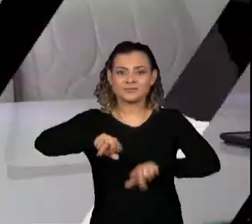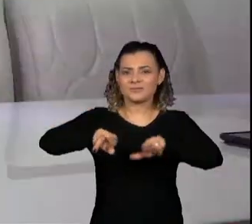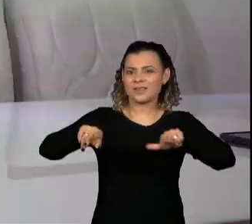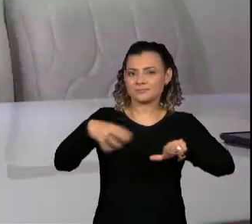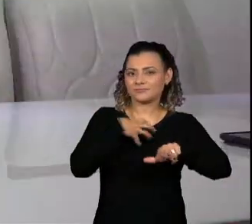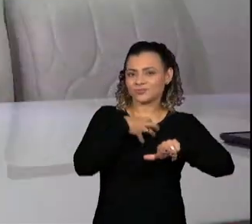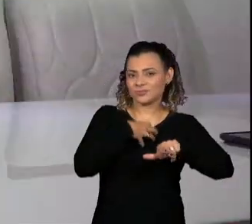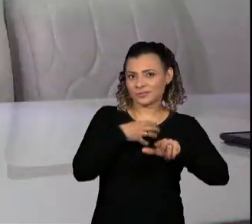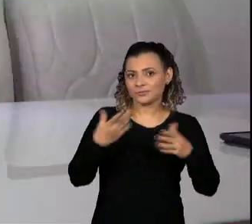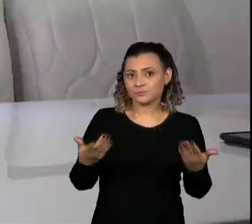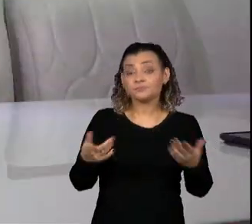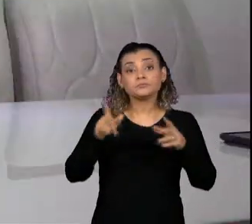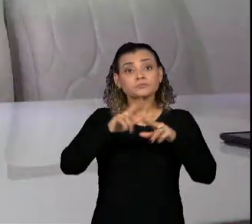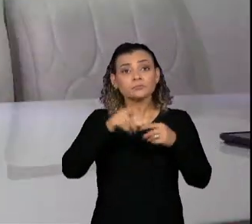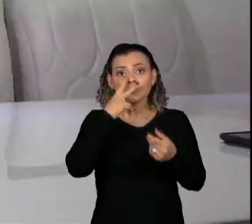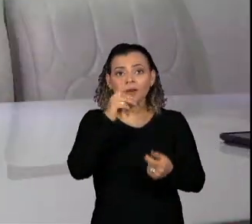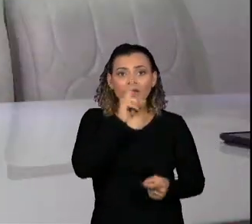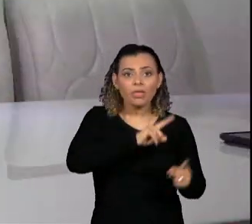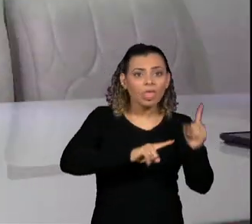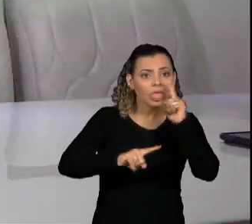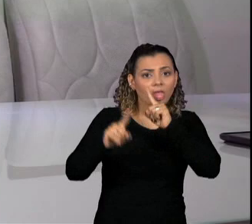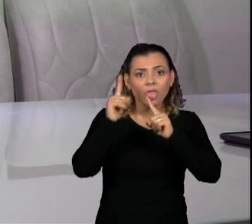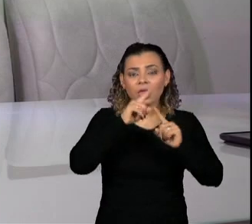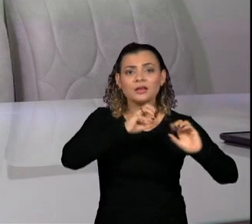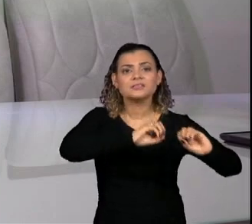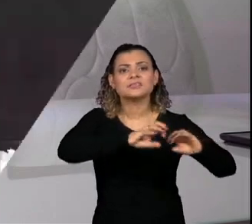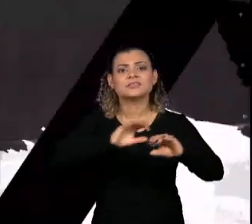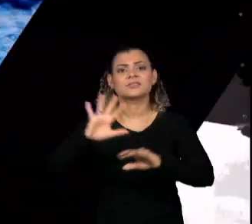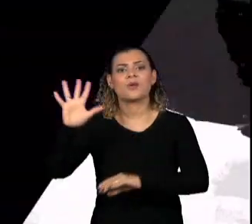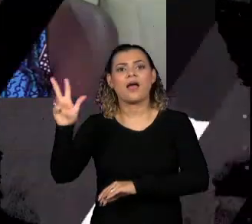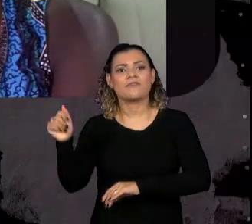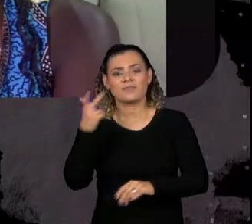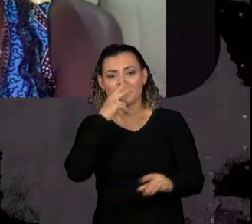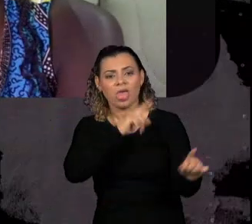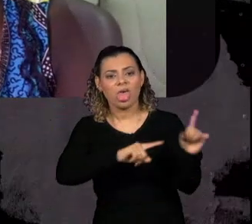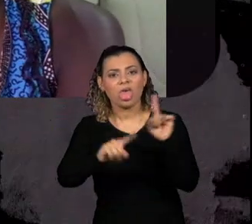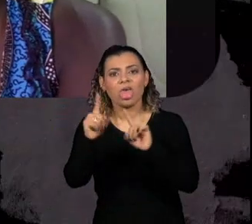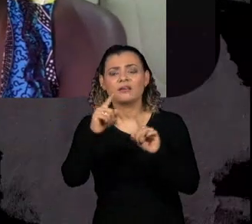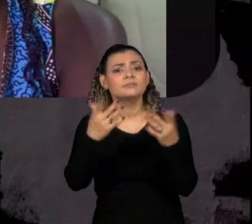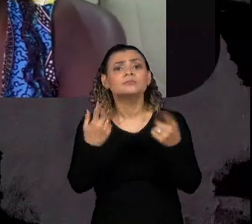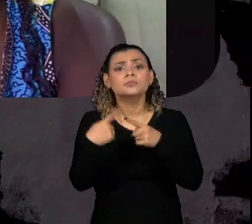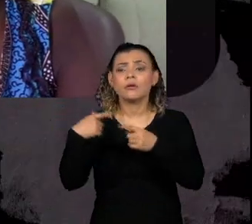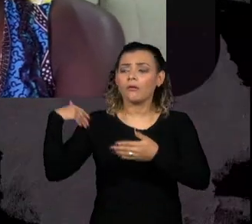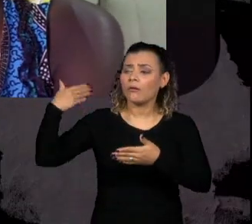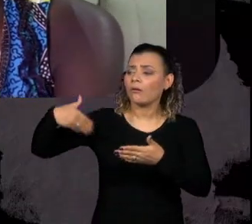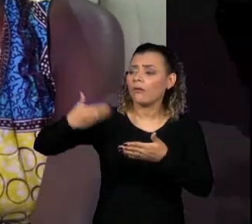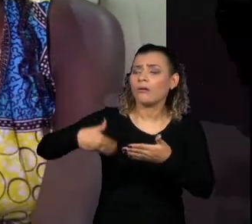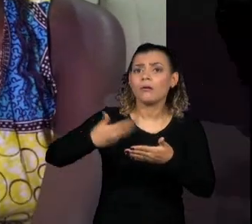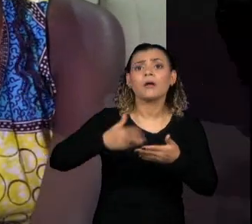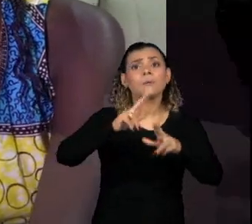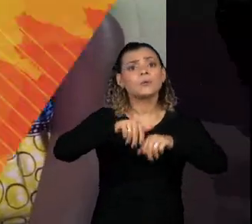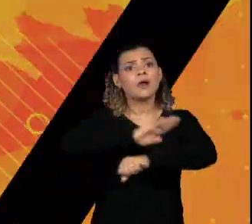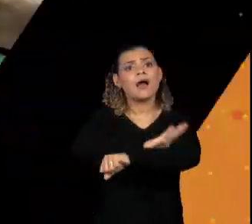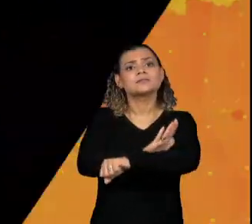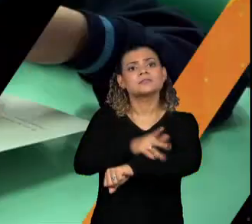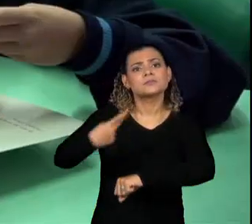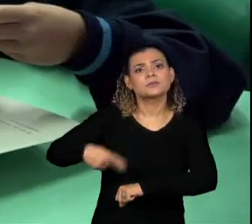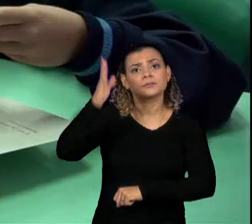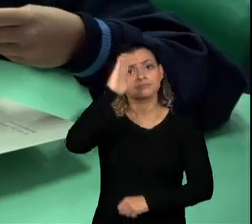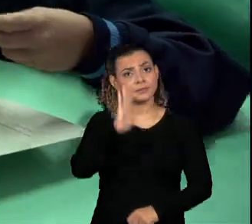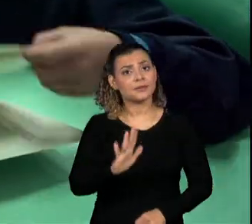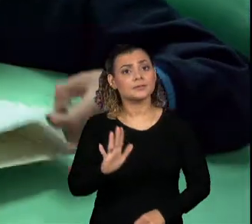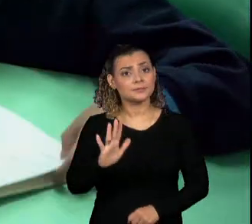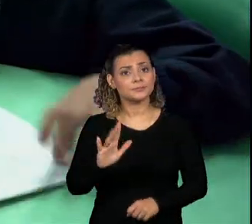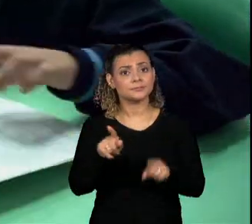A gente vê que essa deficiência muito grande no ensino de África acaba se perpetuando na própria maneira que o racismo se configura no Brasil.